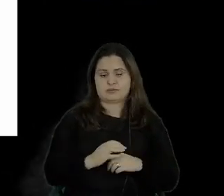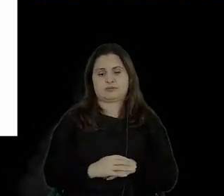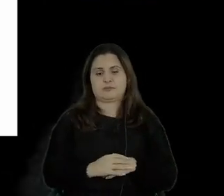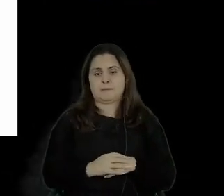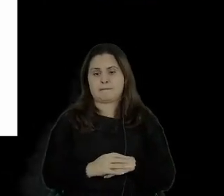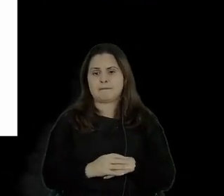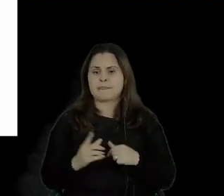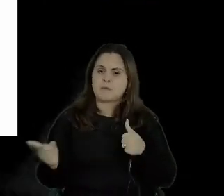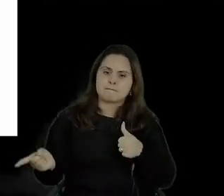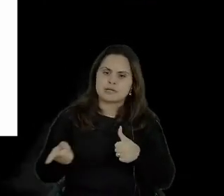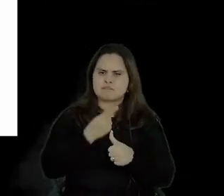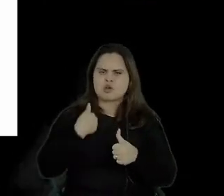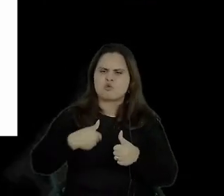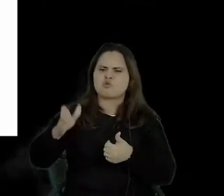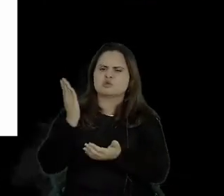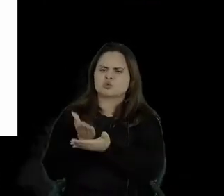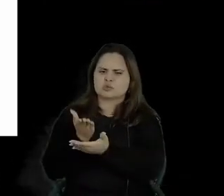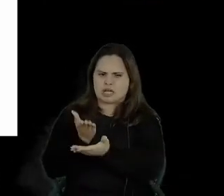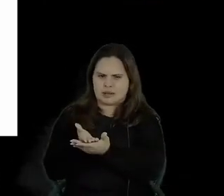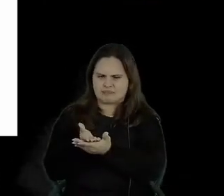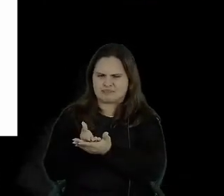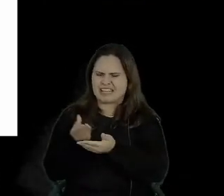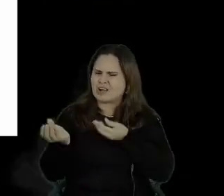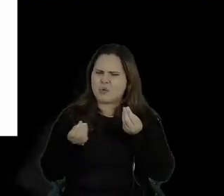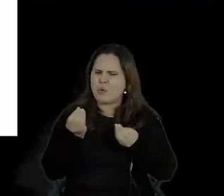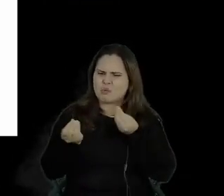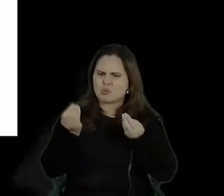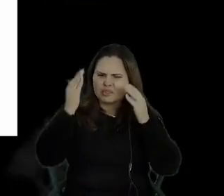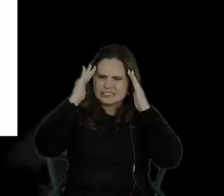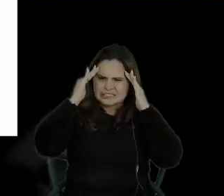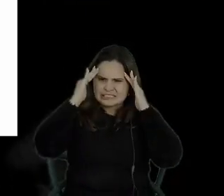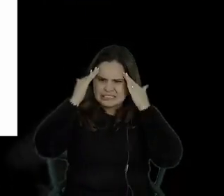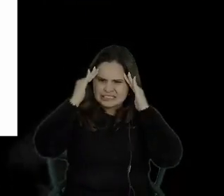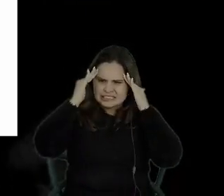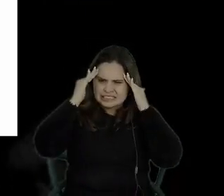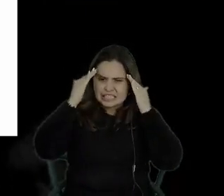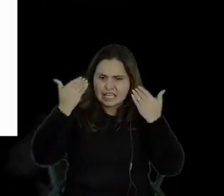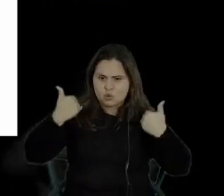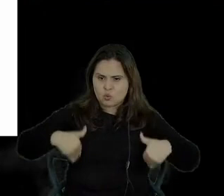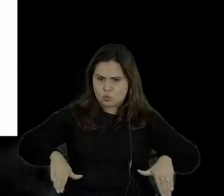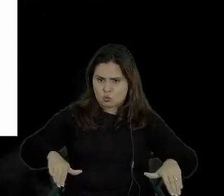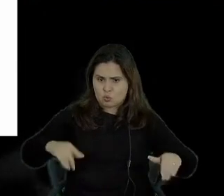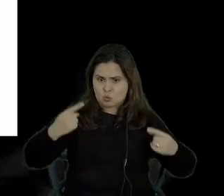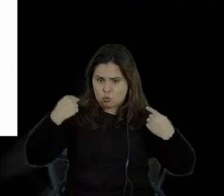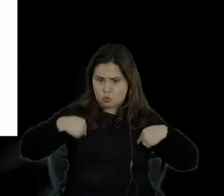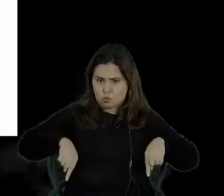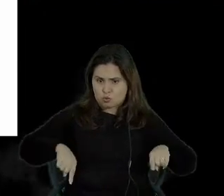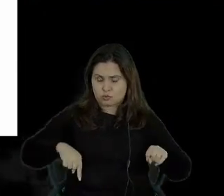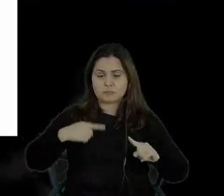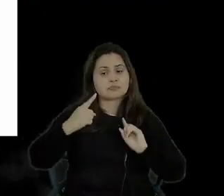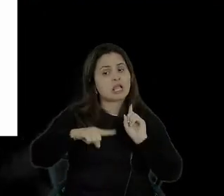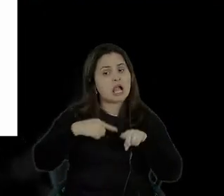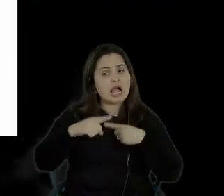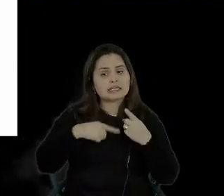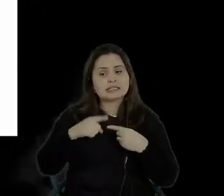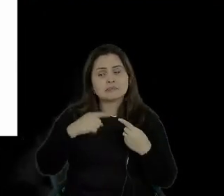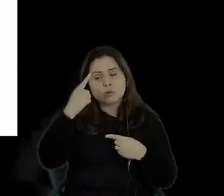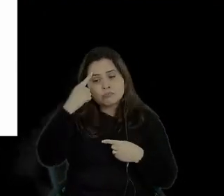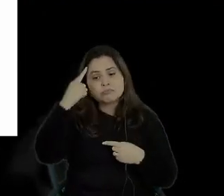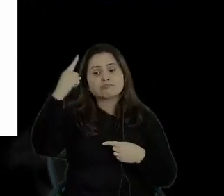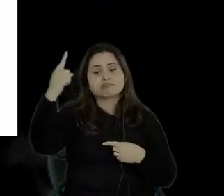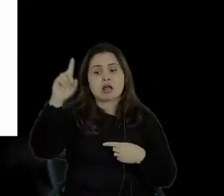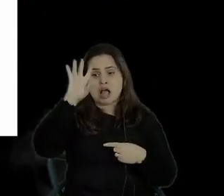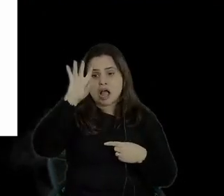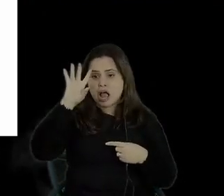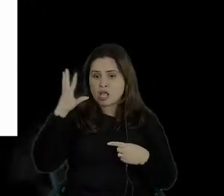primeiro eu fui estudar como que eu vou entender o organismo. para depois propor a solução. E nós